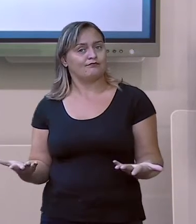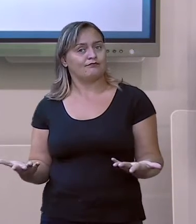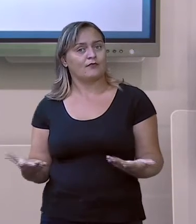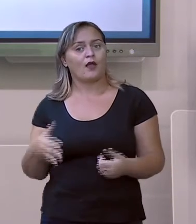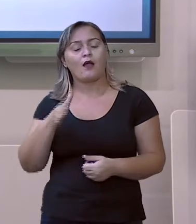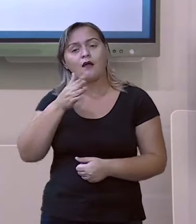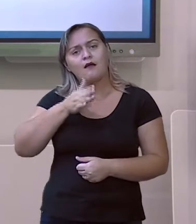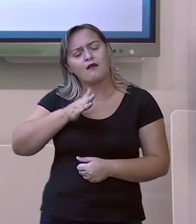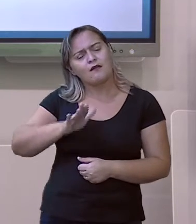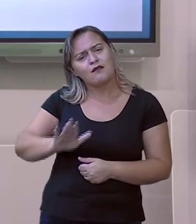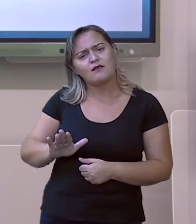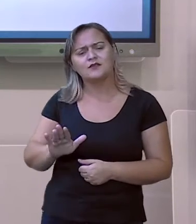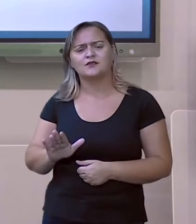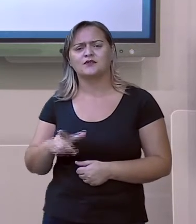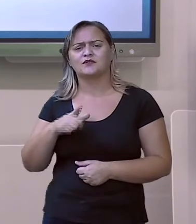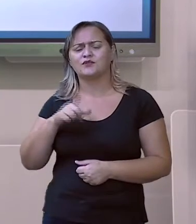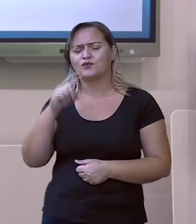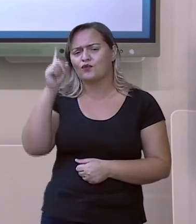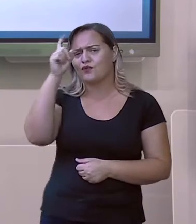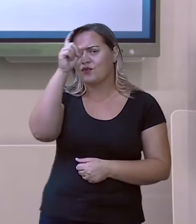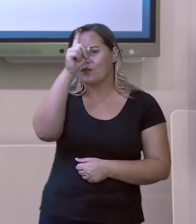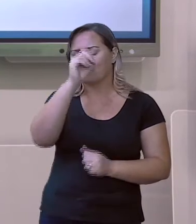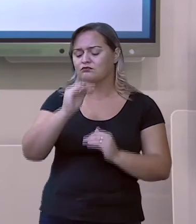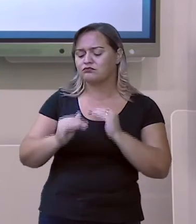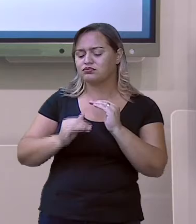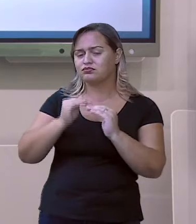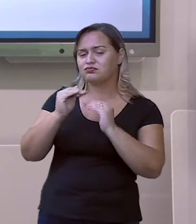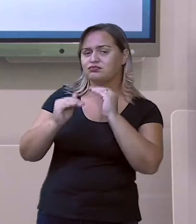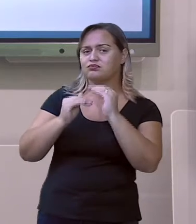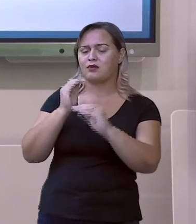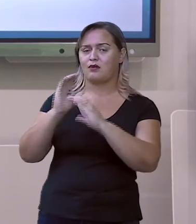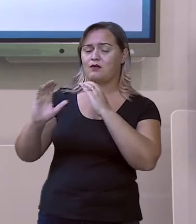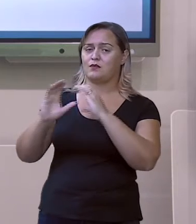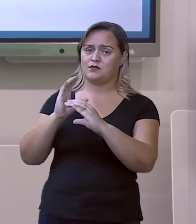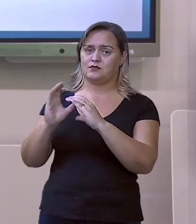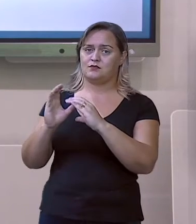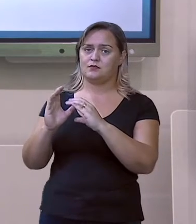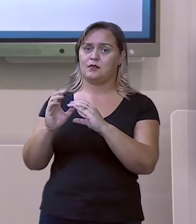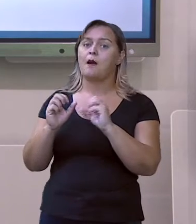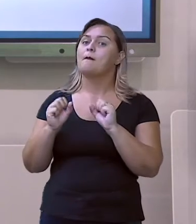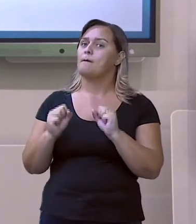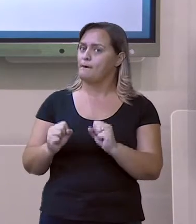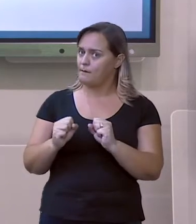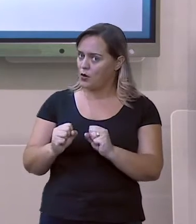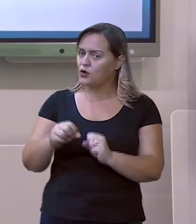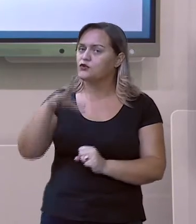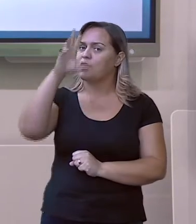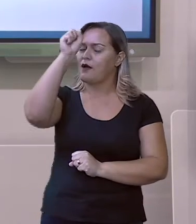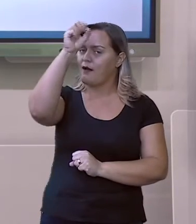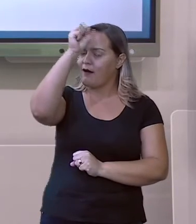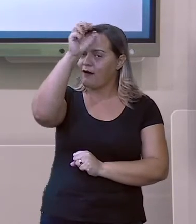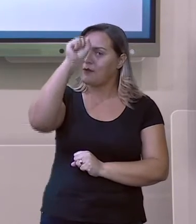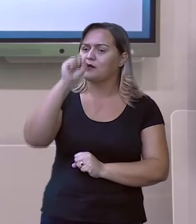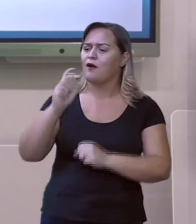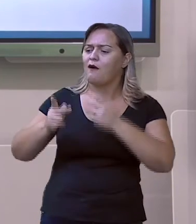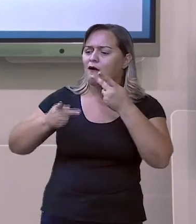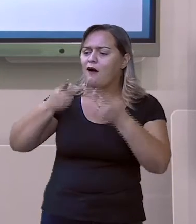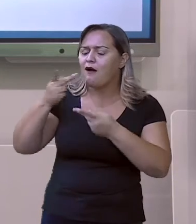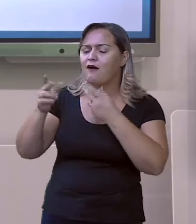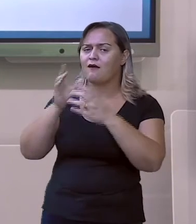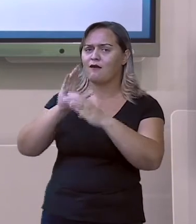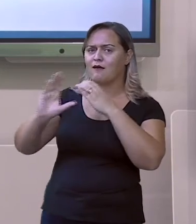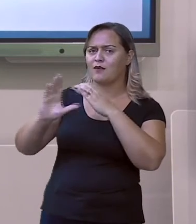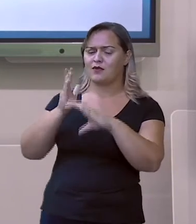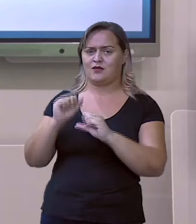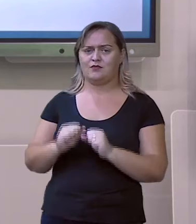têm dificuldades em desenvolver a fala, mas podem e irão aprender a se comunicar. Elas